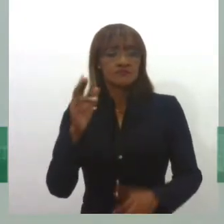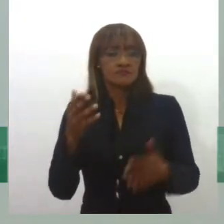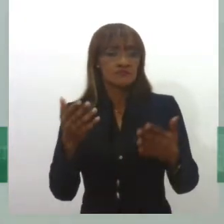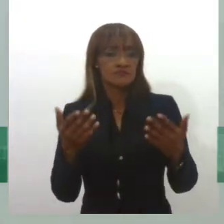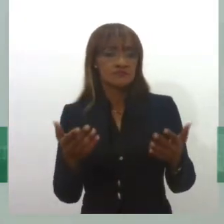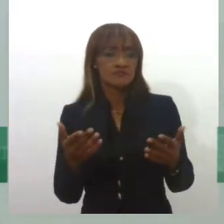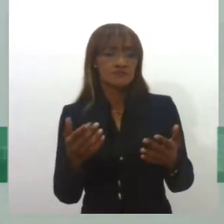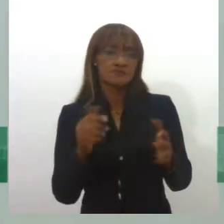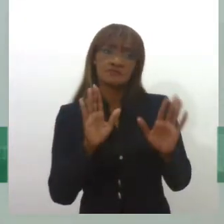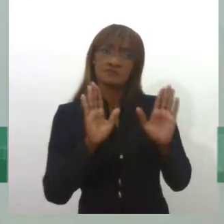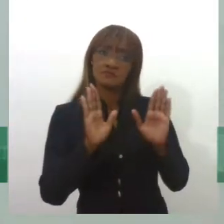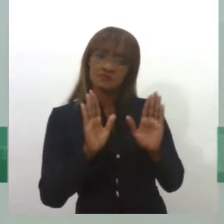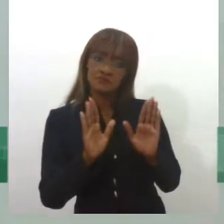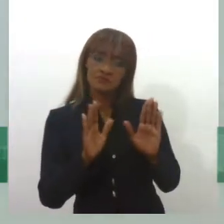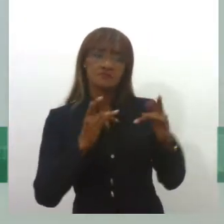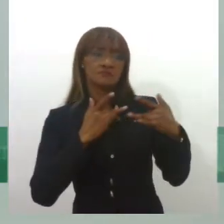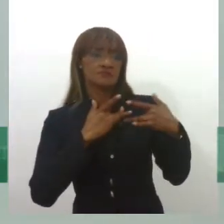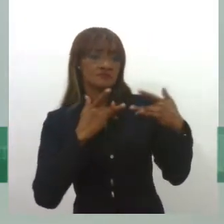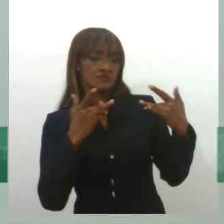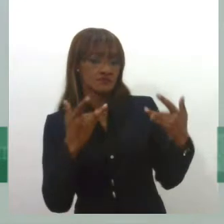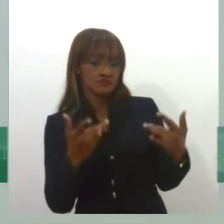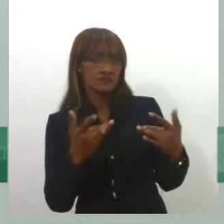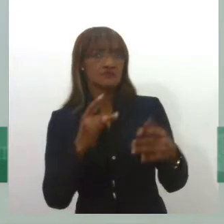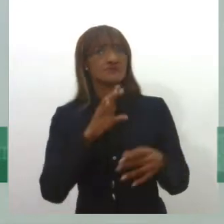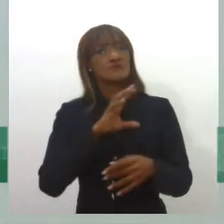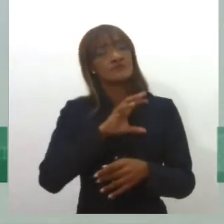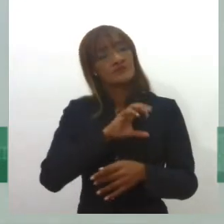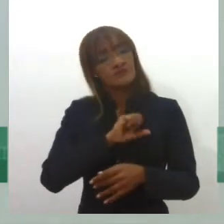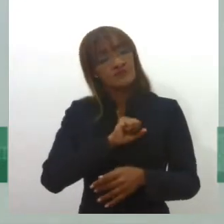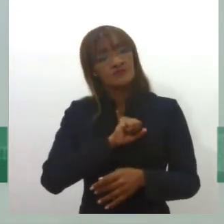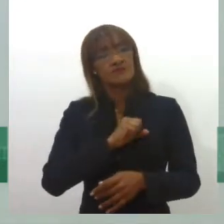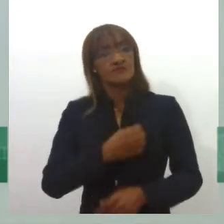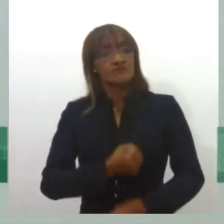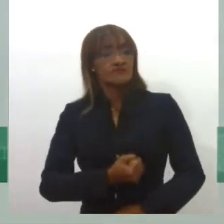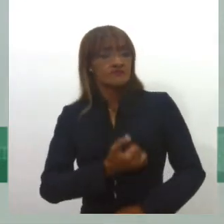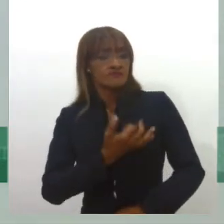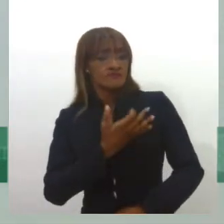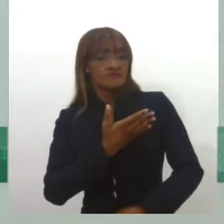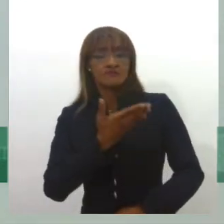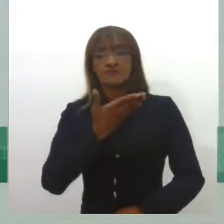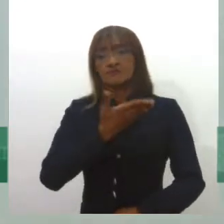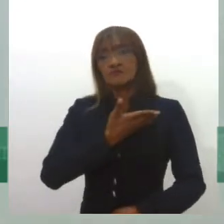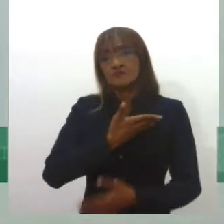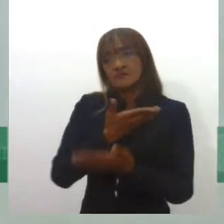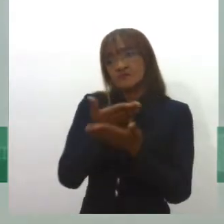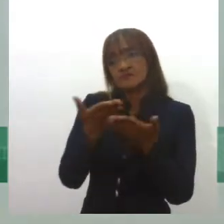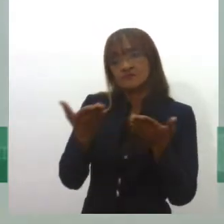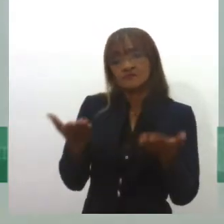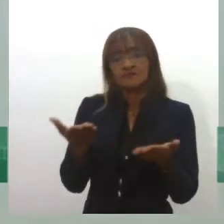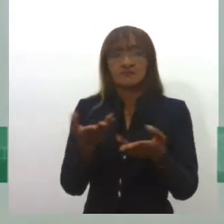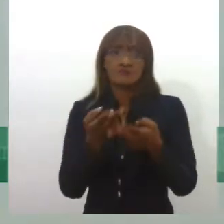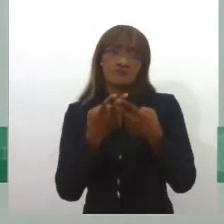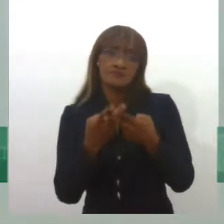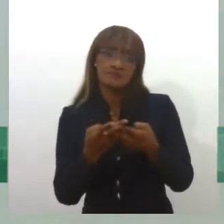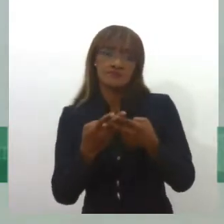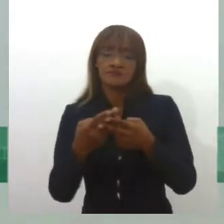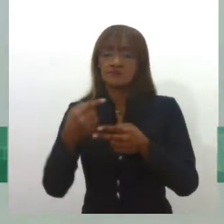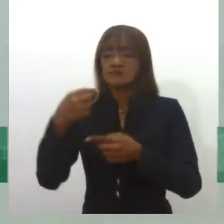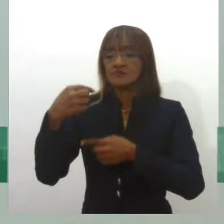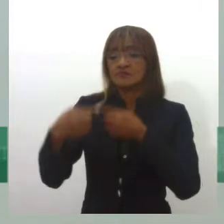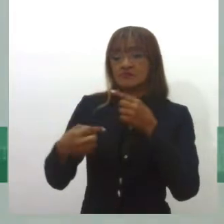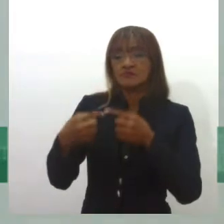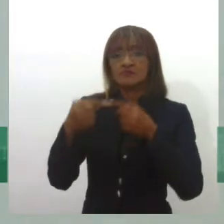não, o valor da solidariedade, do amor, da compaixão, da amizade, da tolerância, do diálogo, do